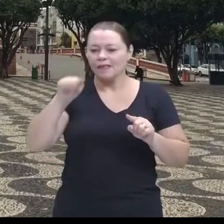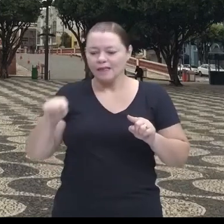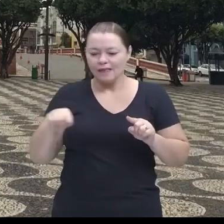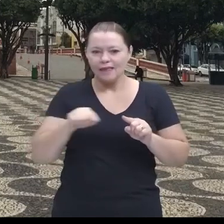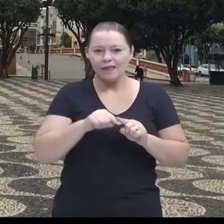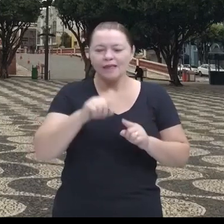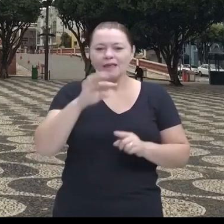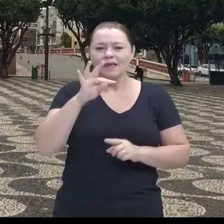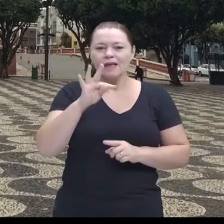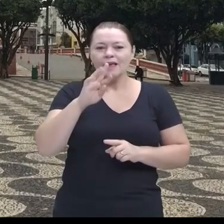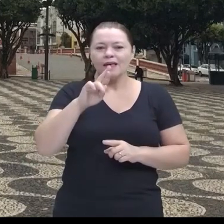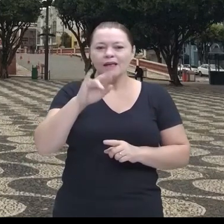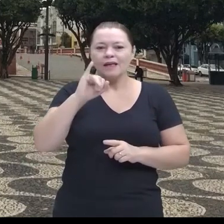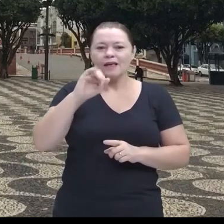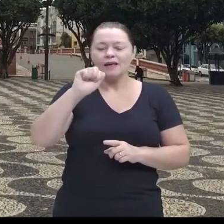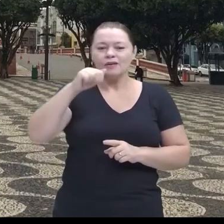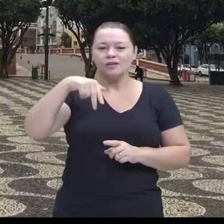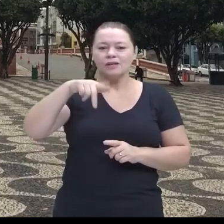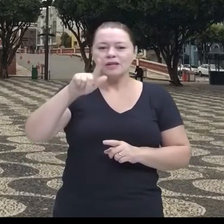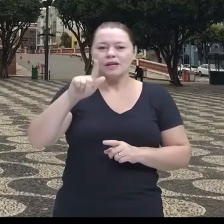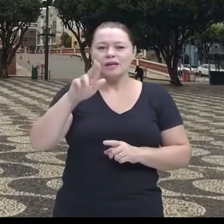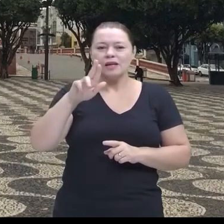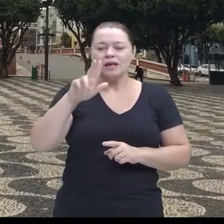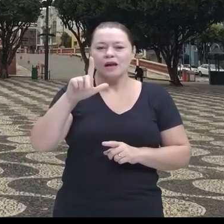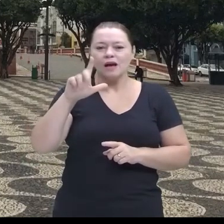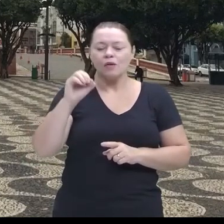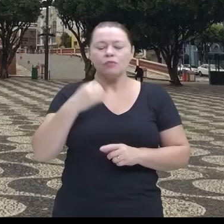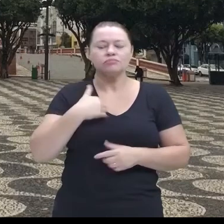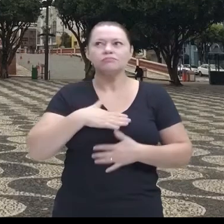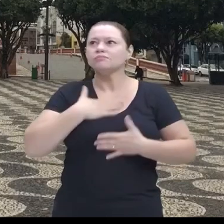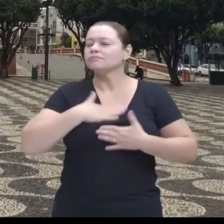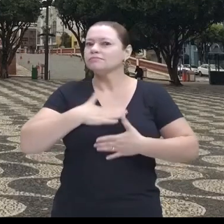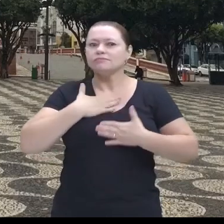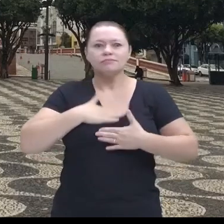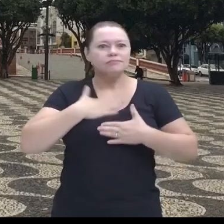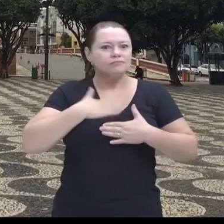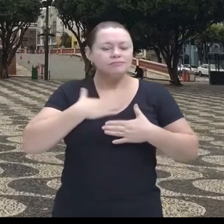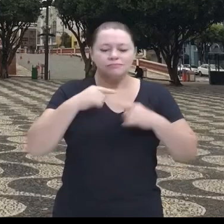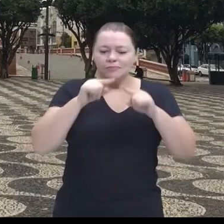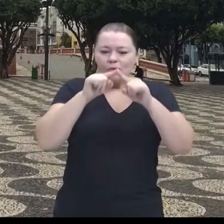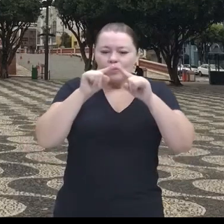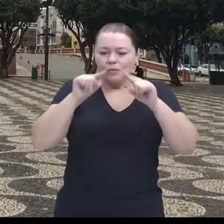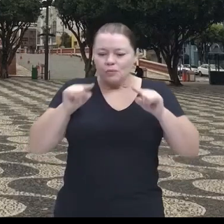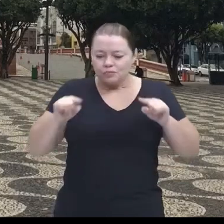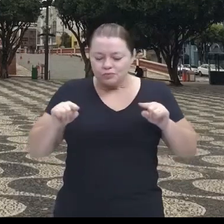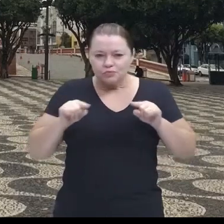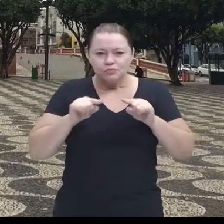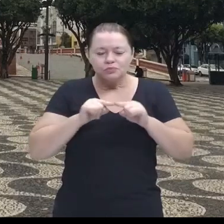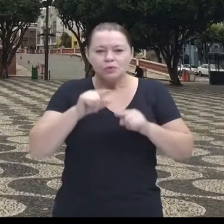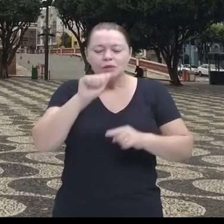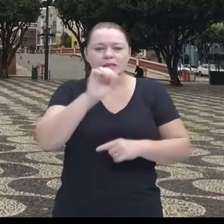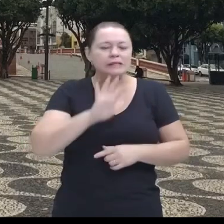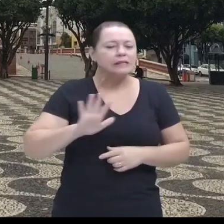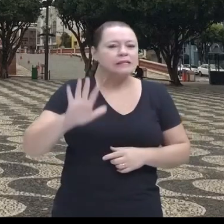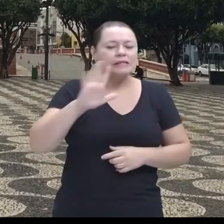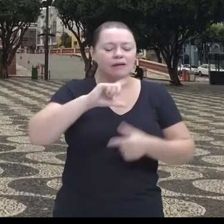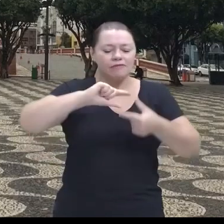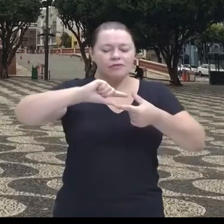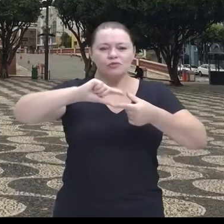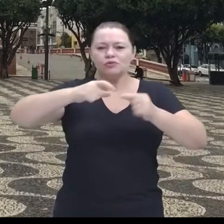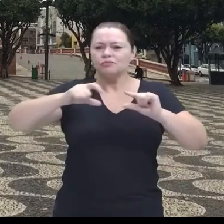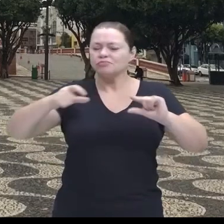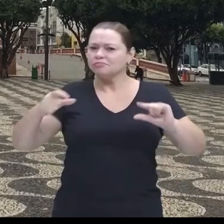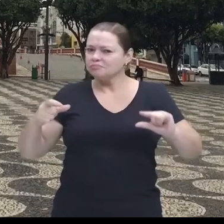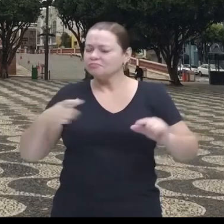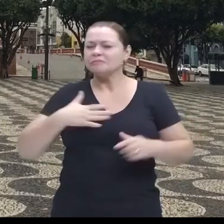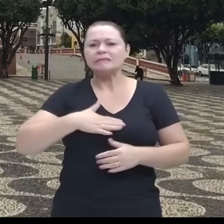Triângulo. Eu sou fascinada pelos triângulos. Triângulo, essa figura geométrica plana,